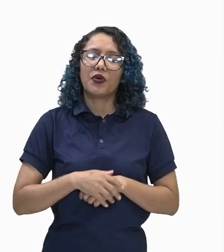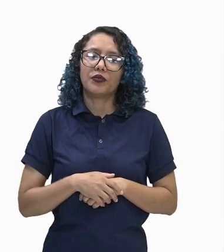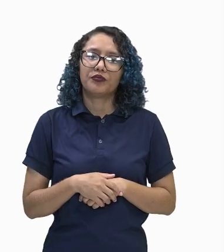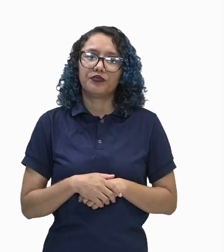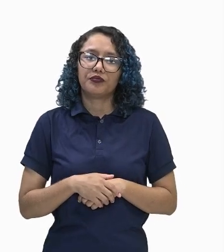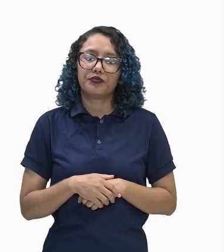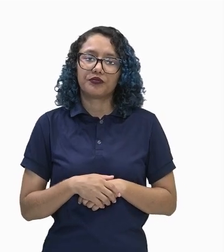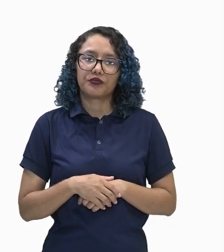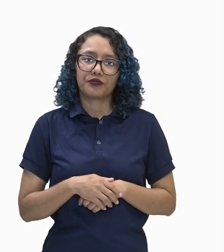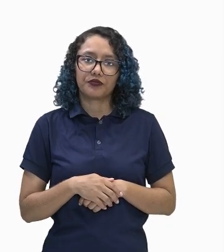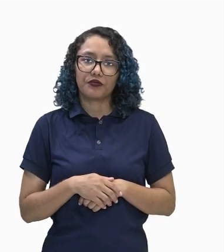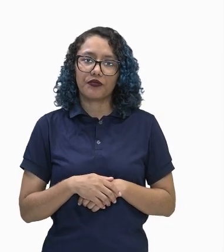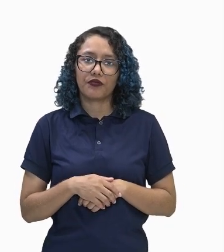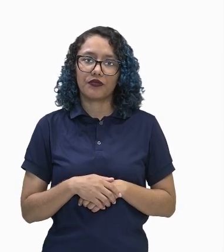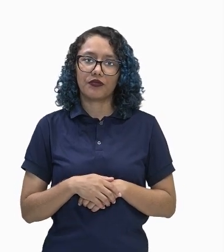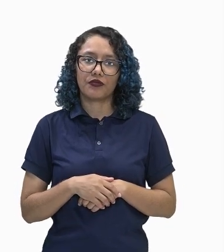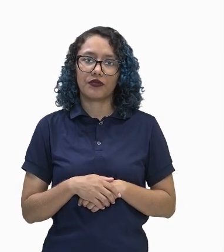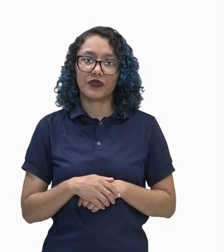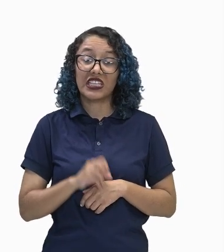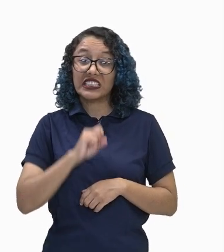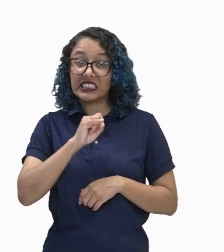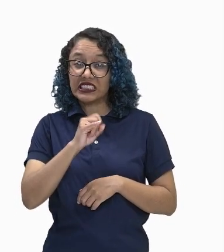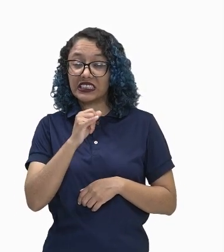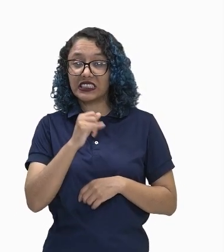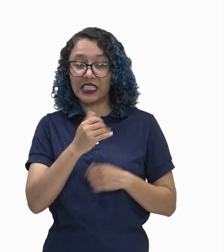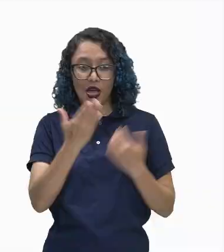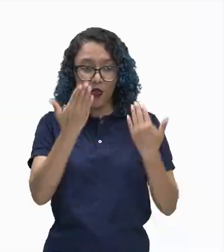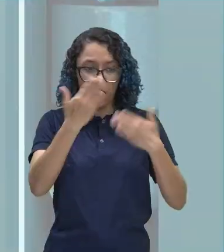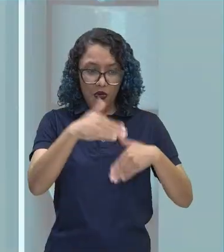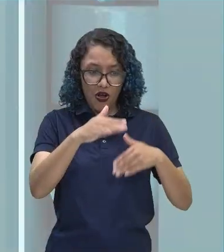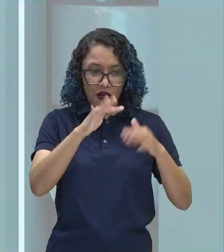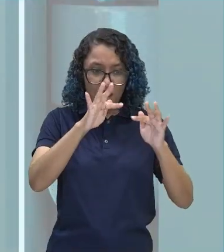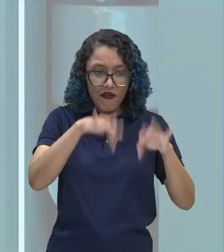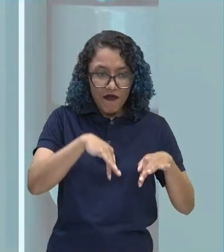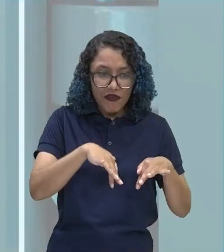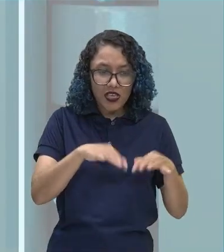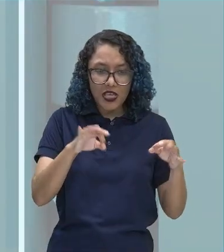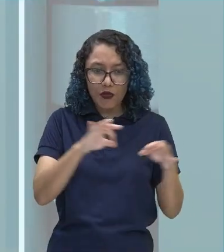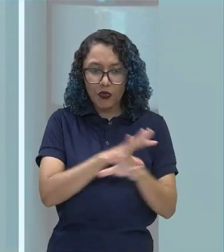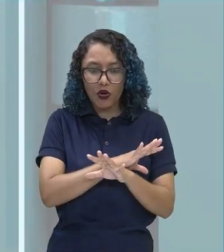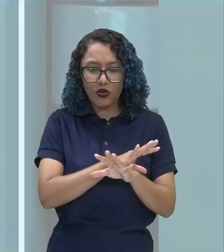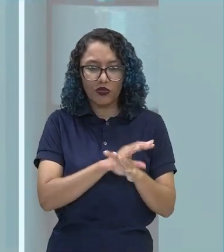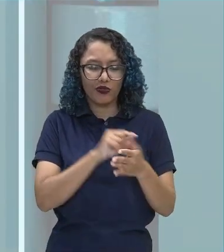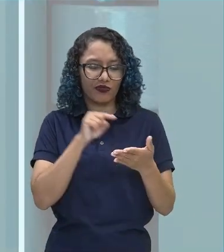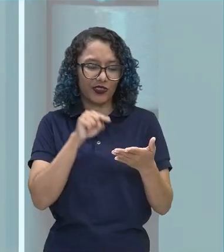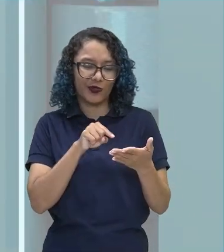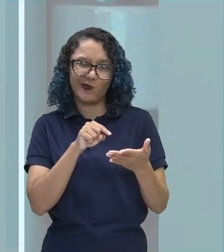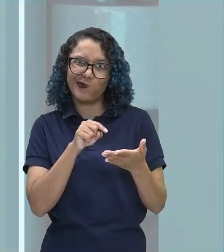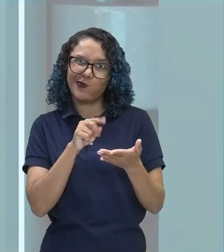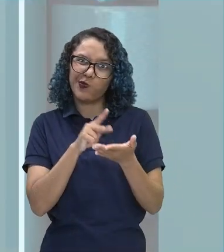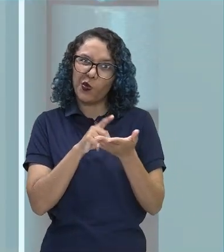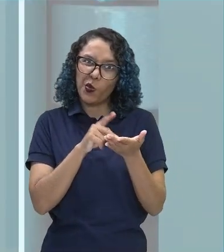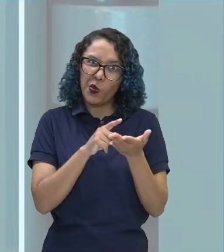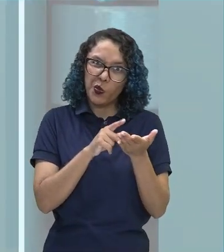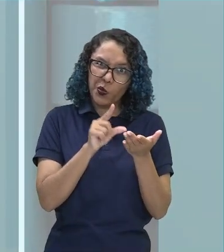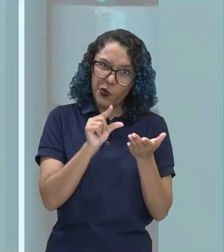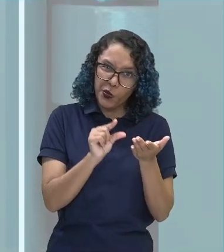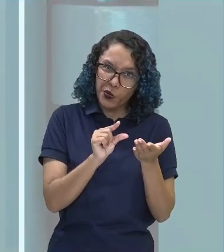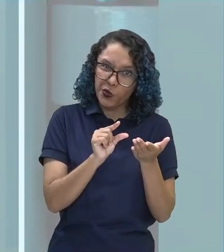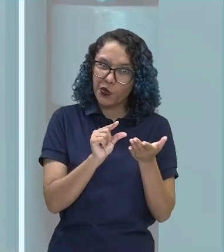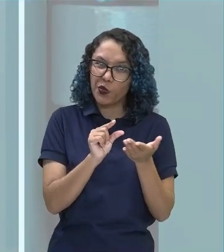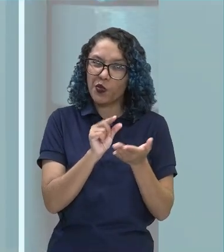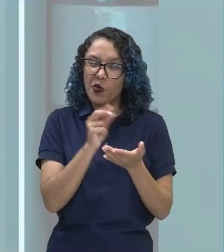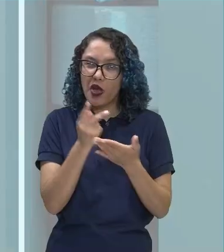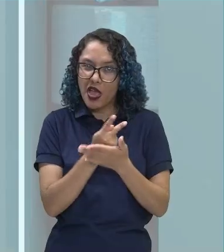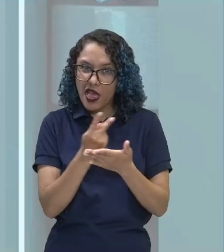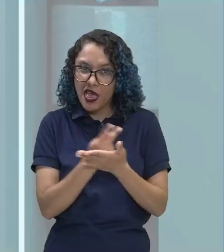que ele termina a avaliação, viu que ele não foi muito bem, aí ele vai trabalhar, como eu até já falei sobre